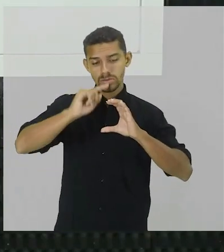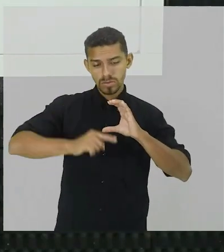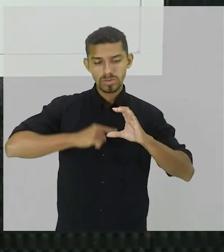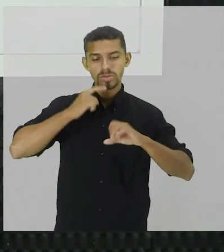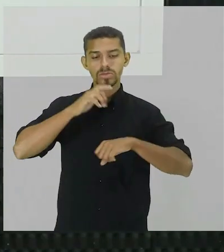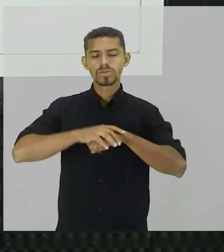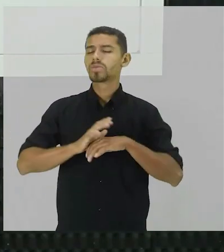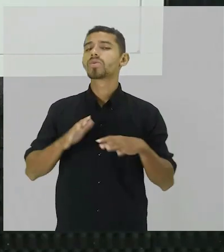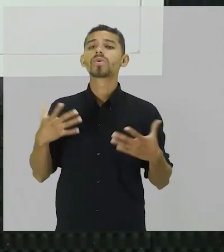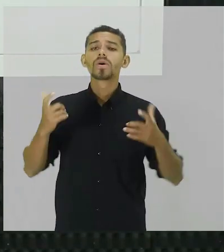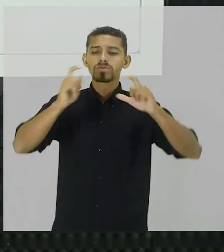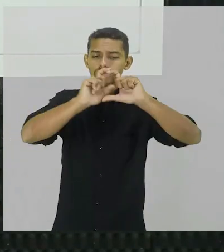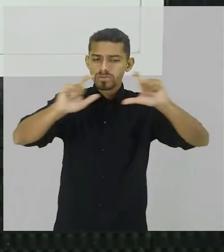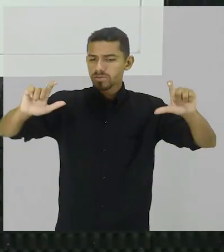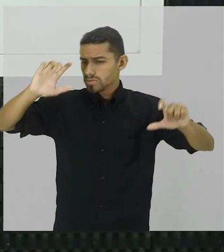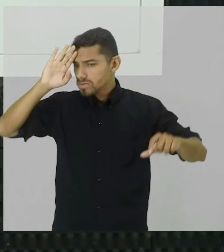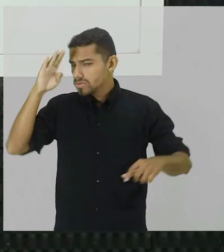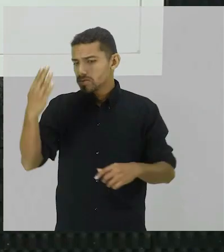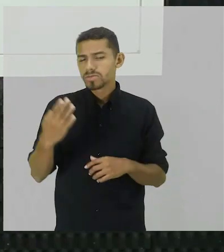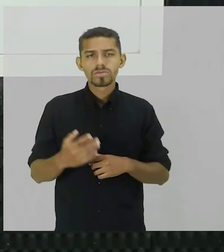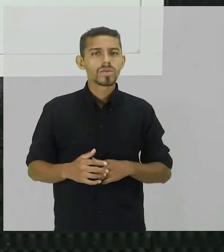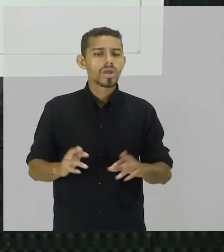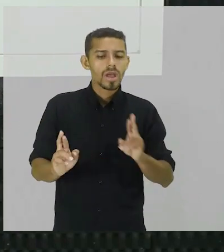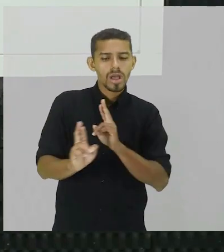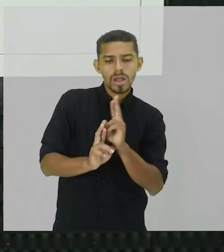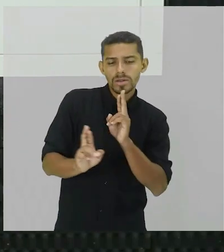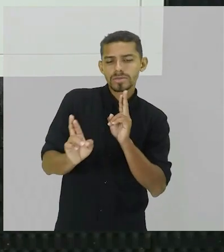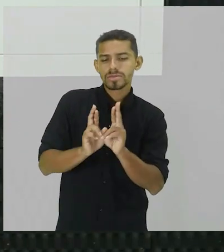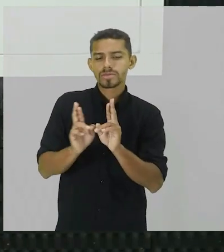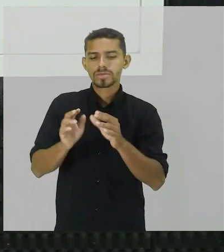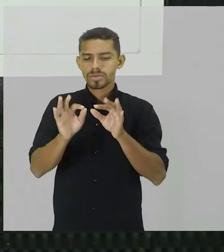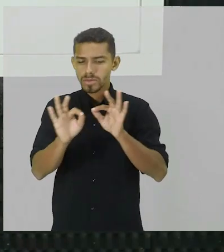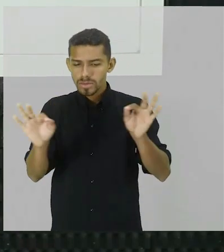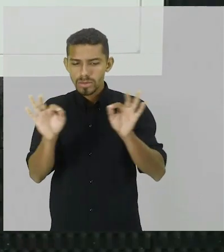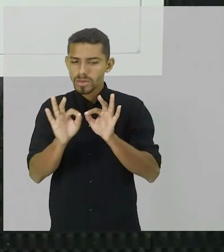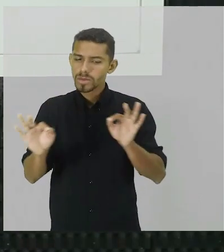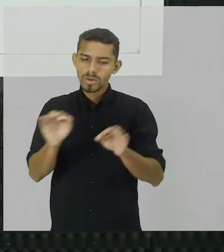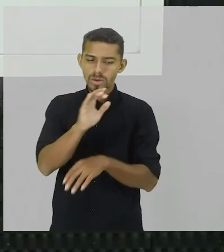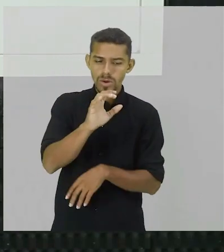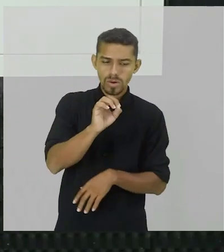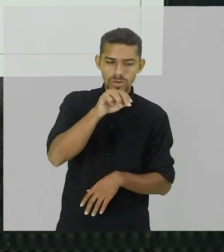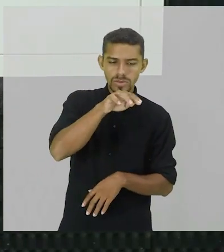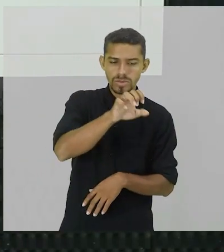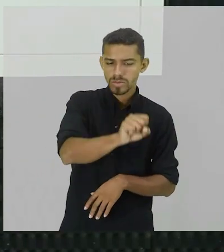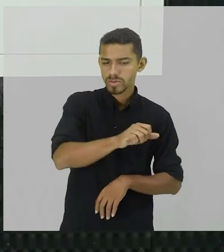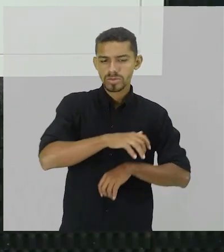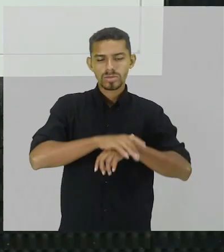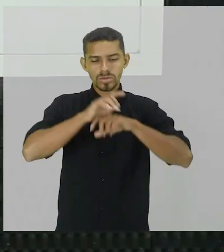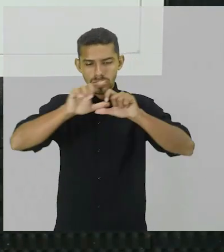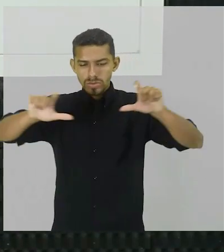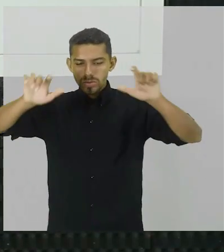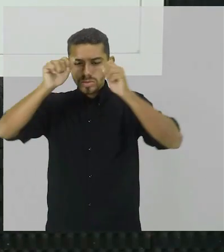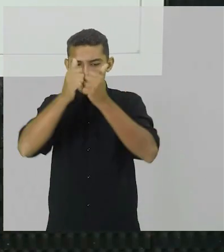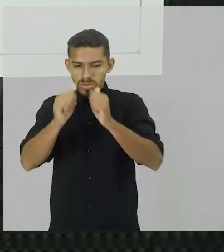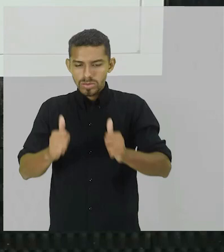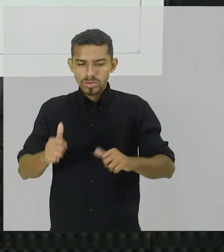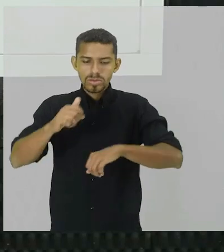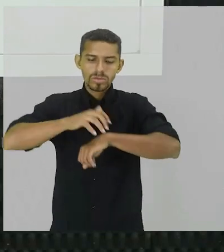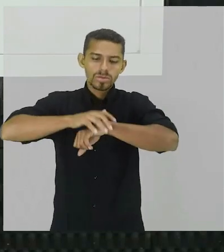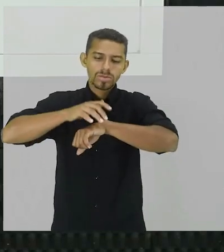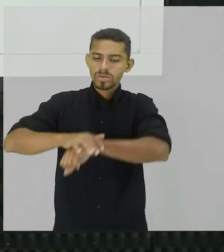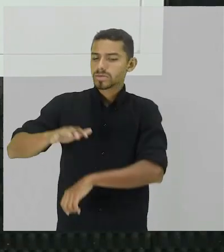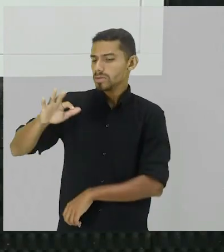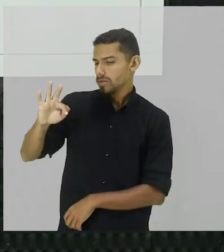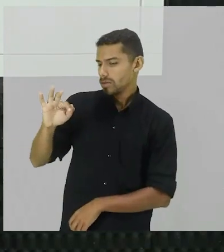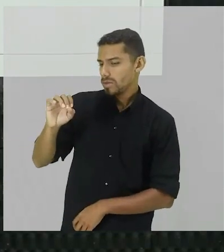fórmulas. Quais são as fórmulas principais? As relações entre as medidas, por exemplo, no caso do cone, fórmula de volume, fórmula